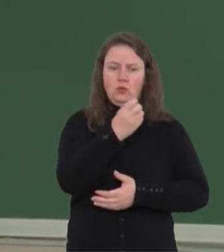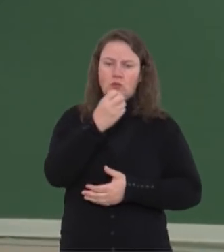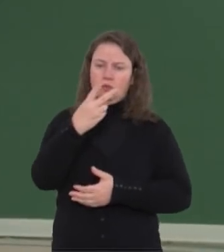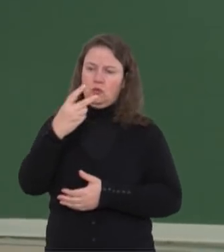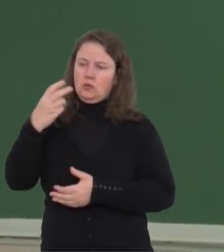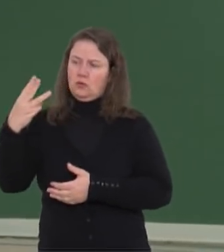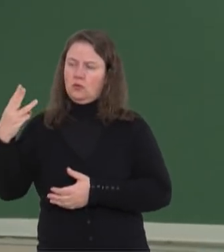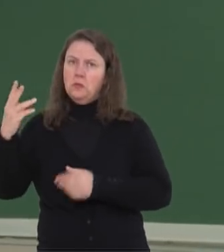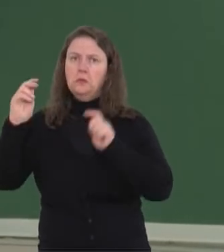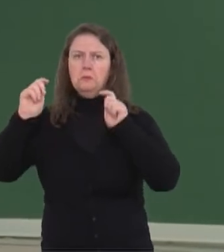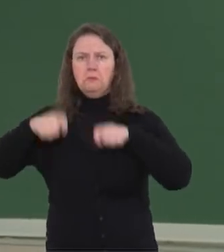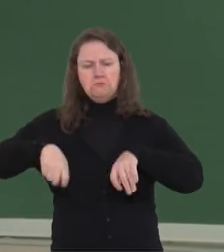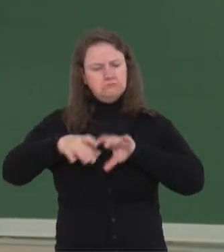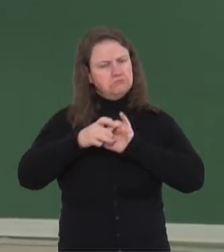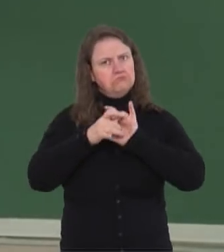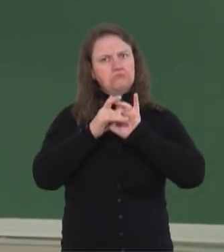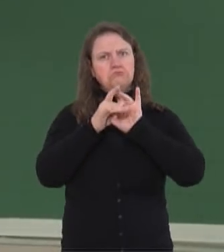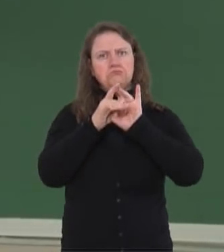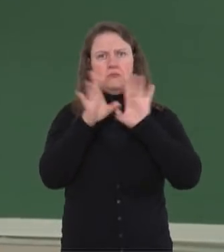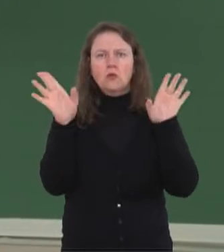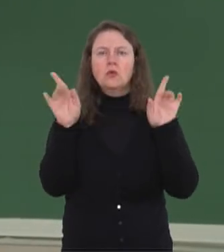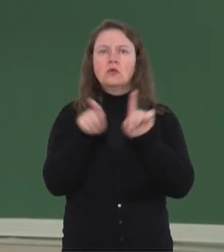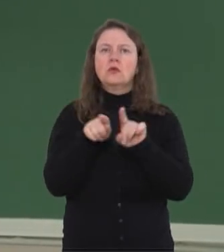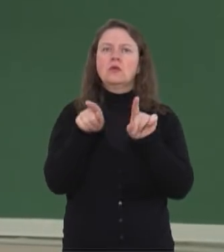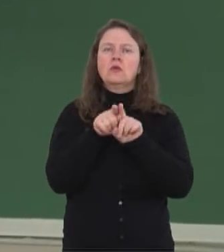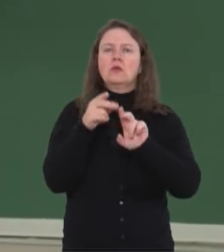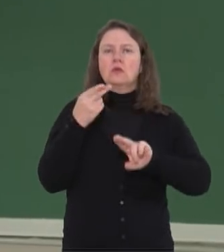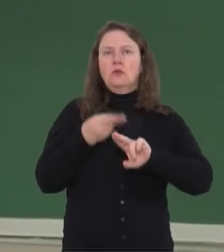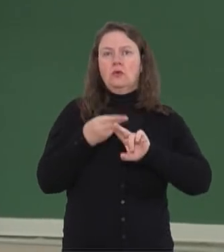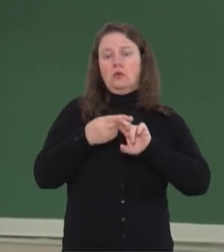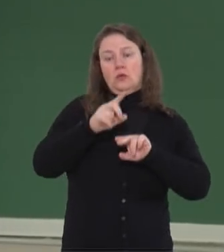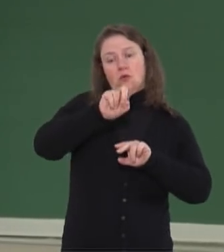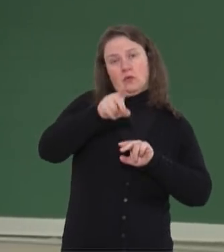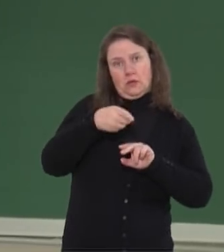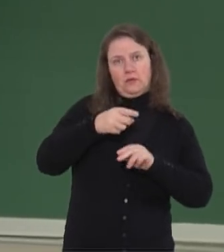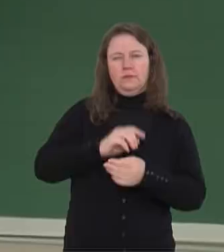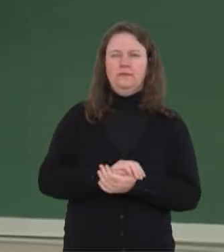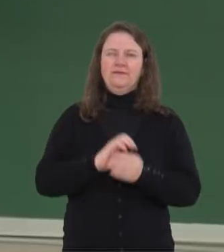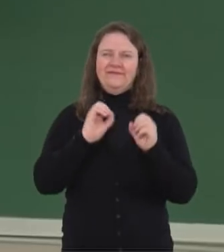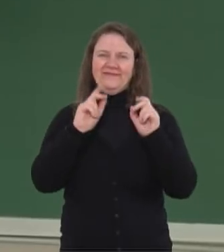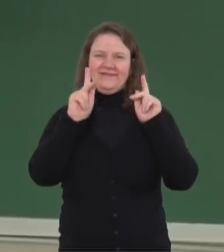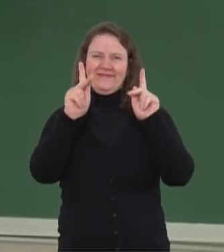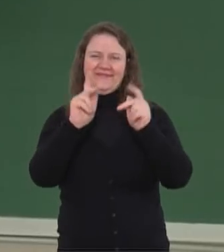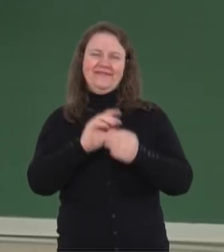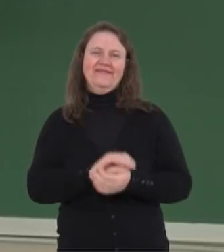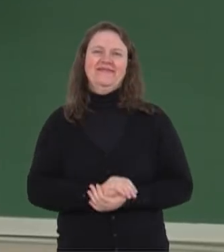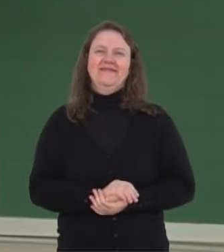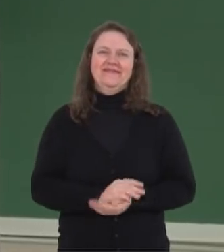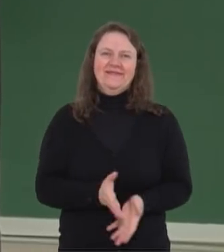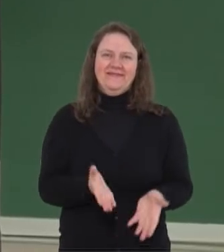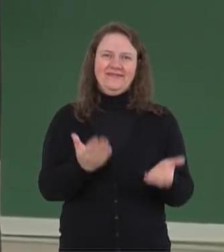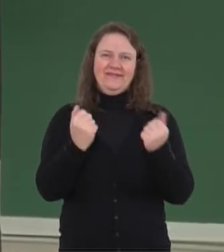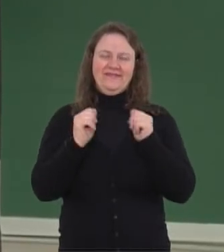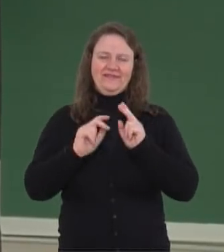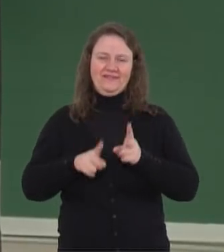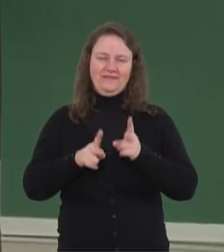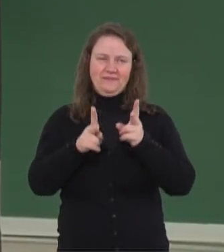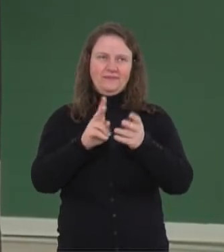Então, a gente pode, nesse momento, também utilizar a vírgula. Tudo bem? Podemos dar